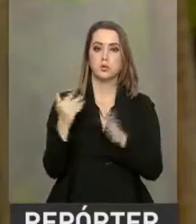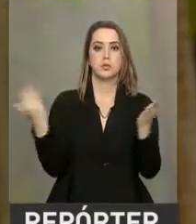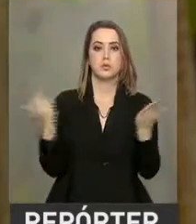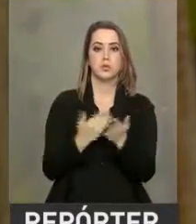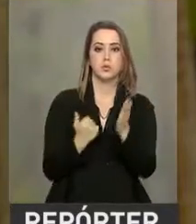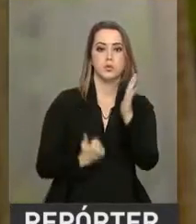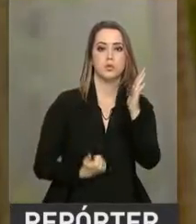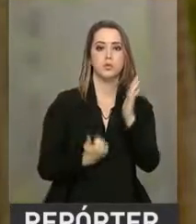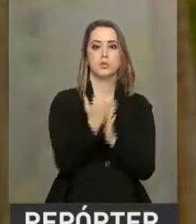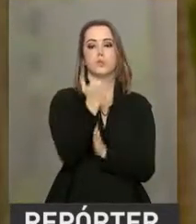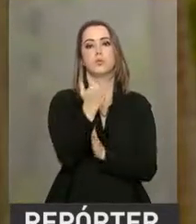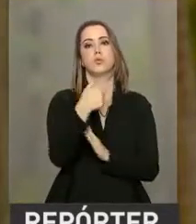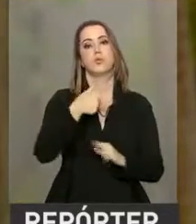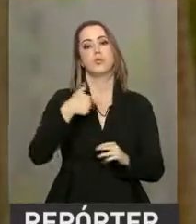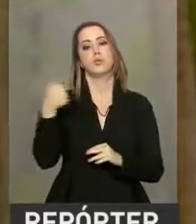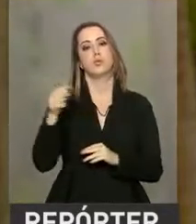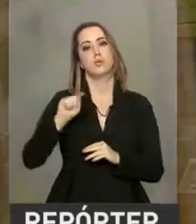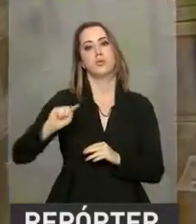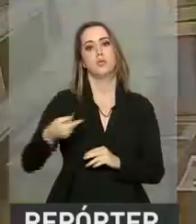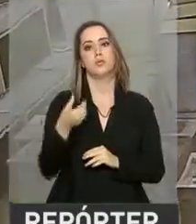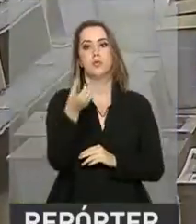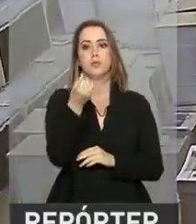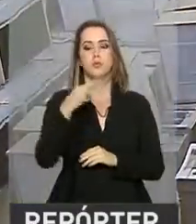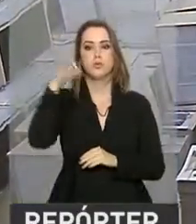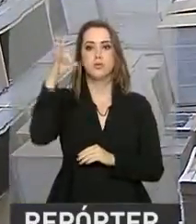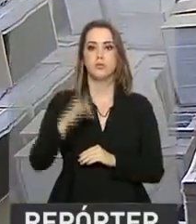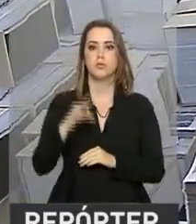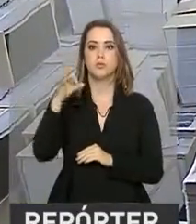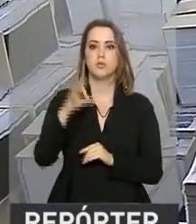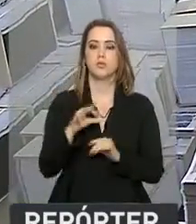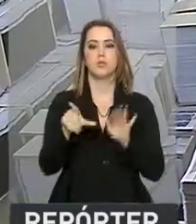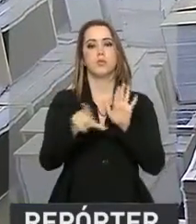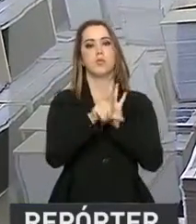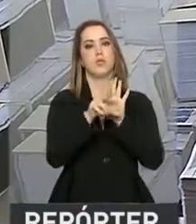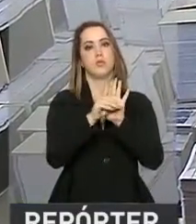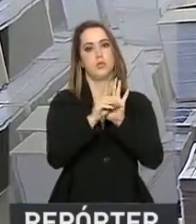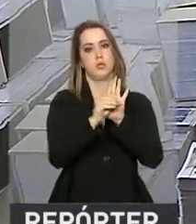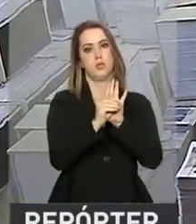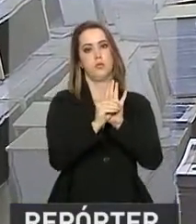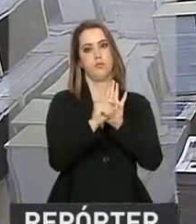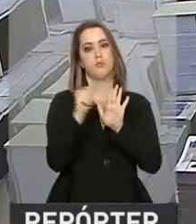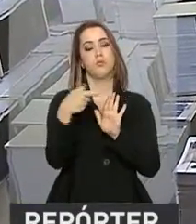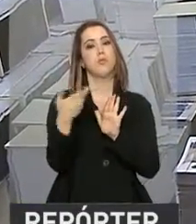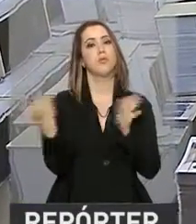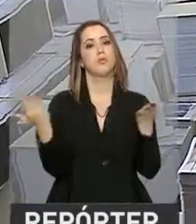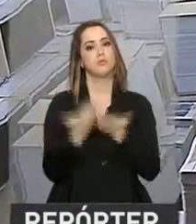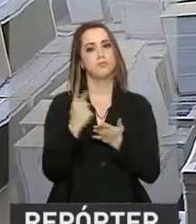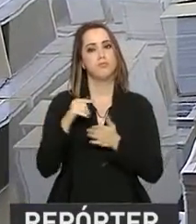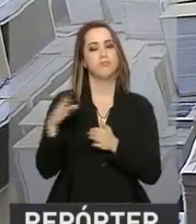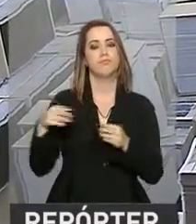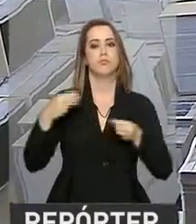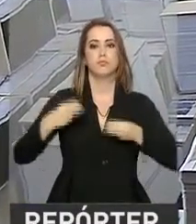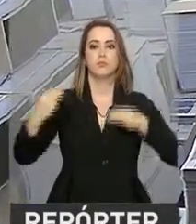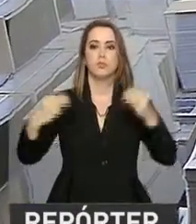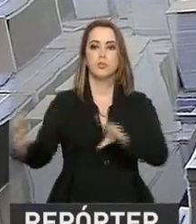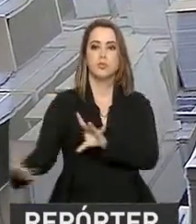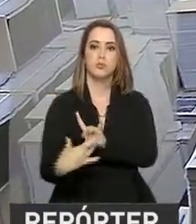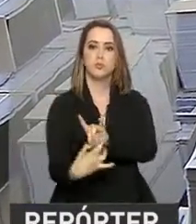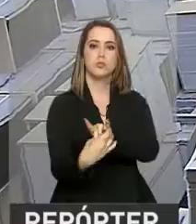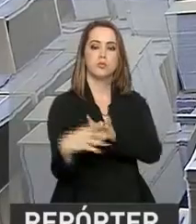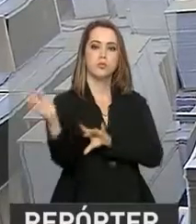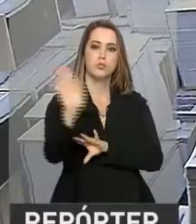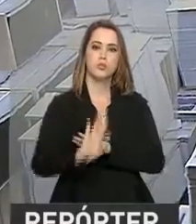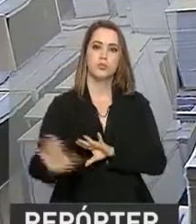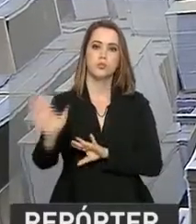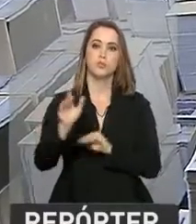para 1,6% na Lei de Diretrizes Orçamentárias. Com esse foco, o Ministério da Integração Nacional se prepara para apoiar